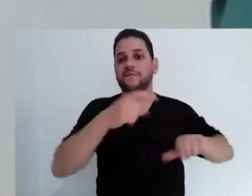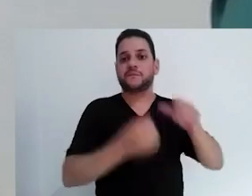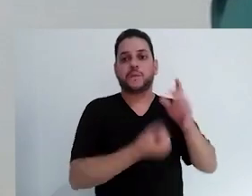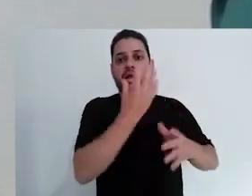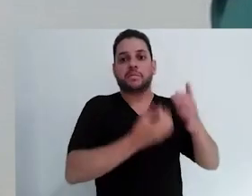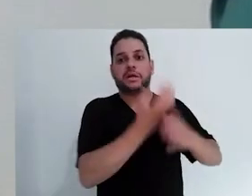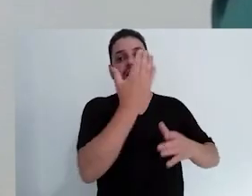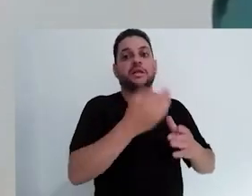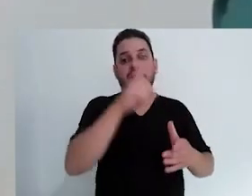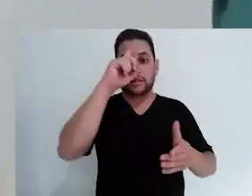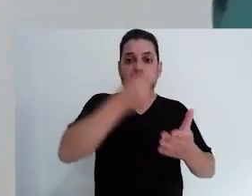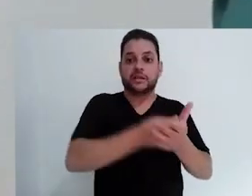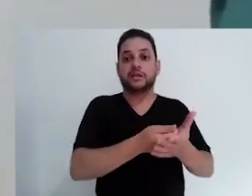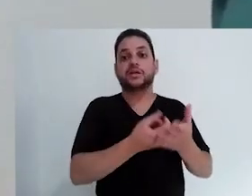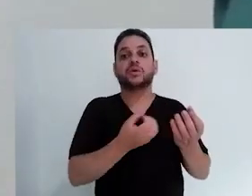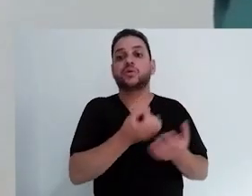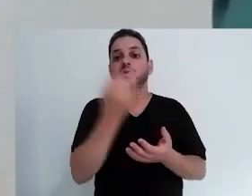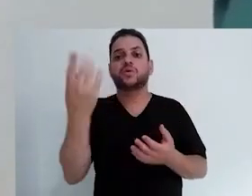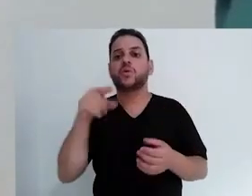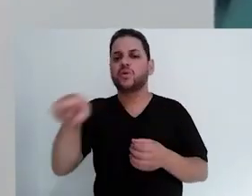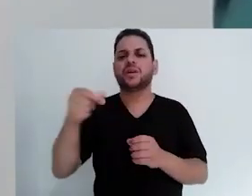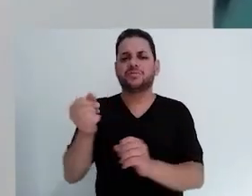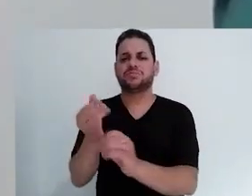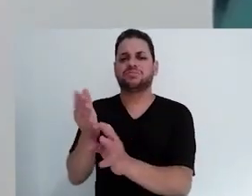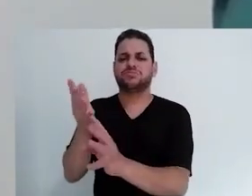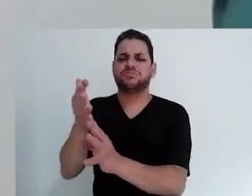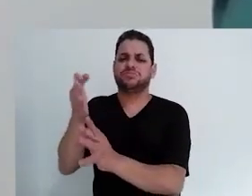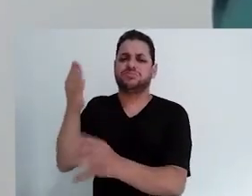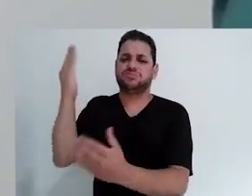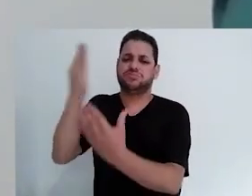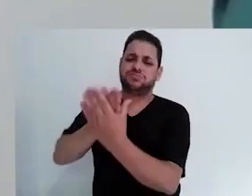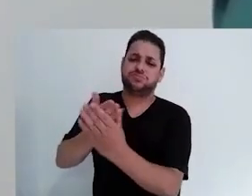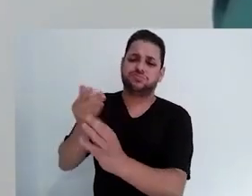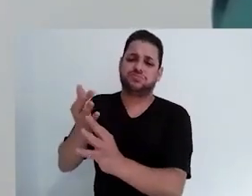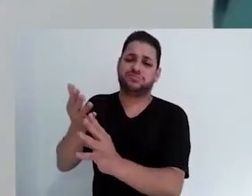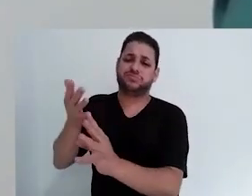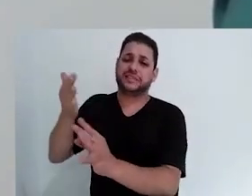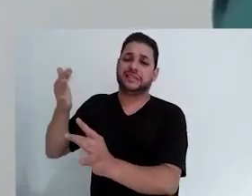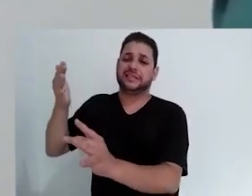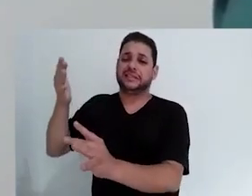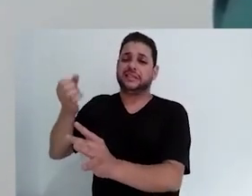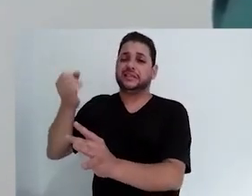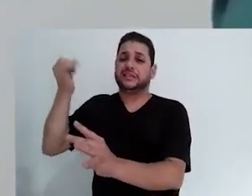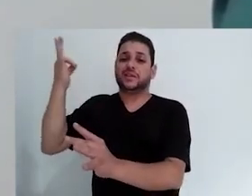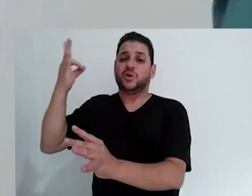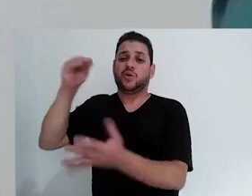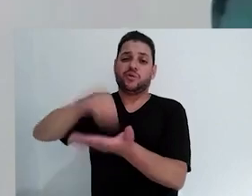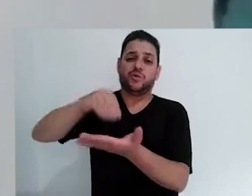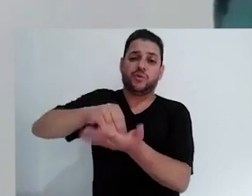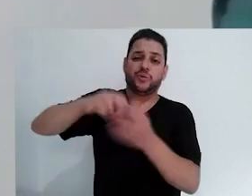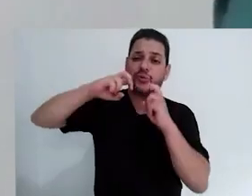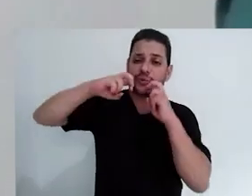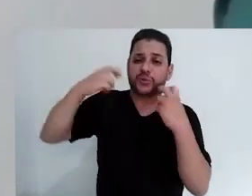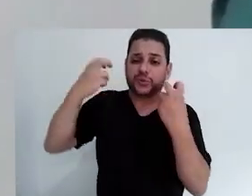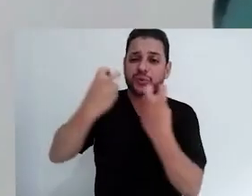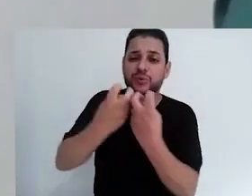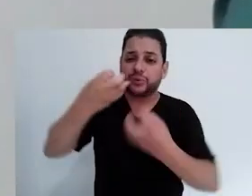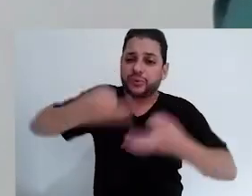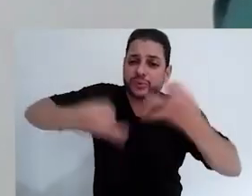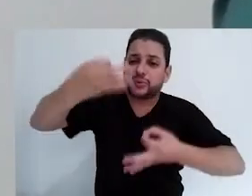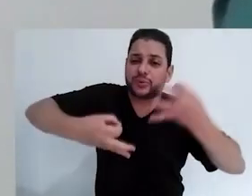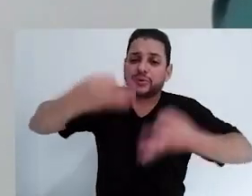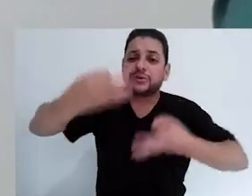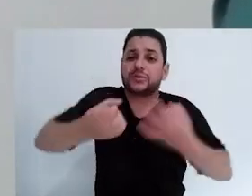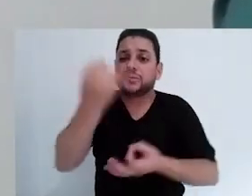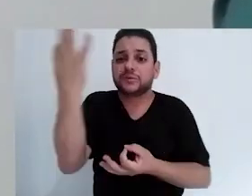de congestionamento e pauta de audiência e pauta para os conclusos para a sentença,